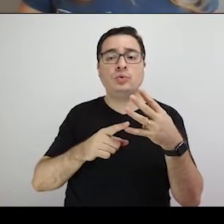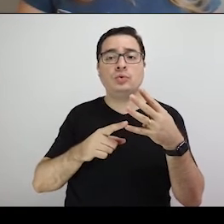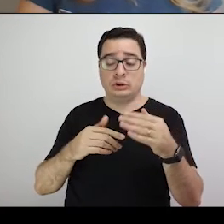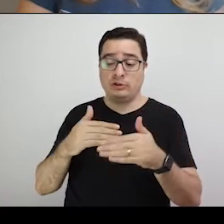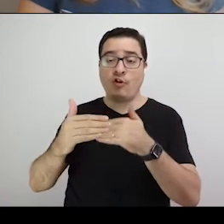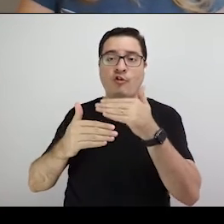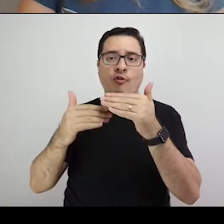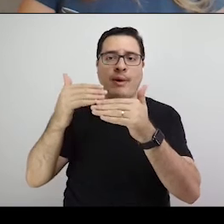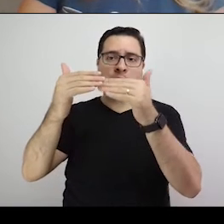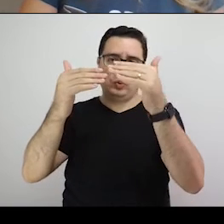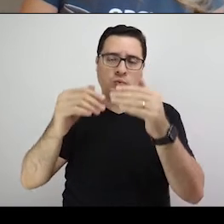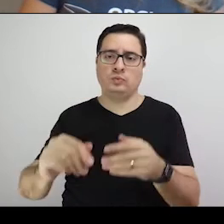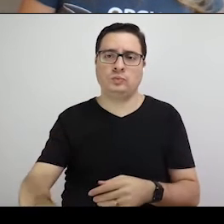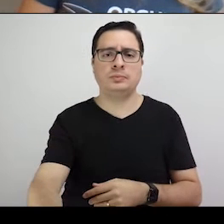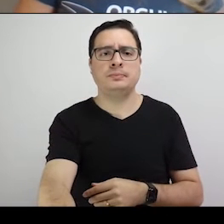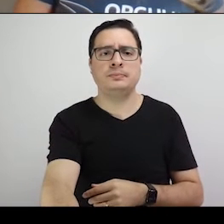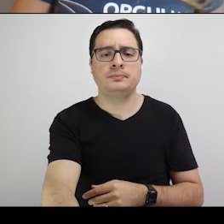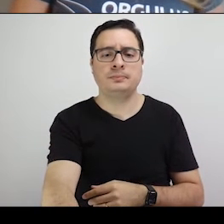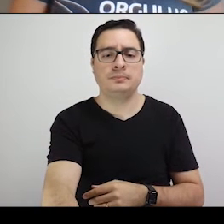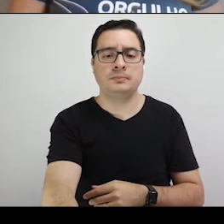de desenvolvimento.